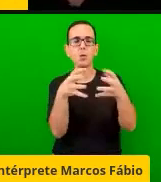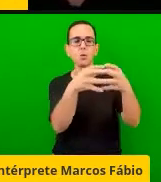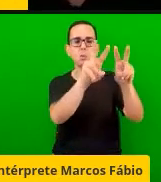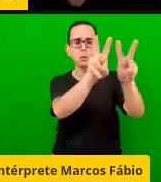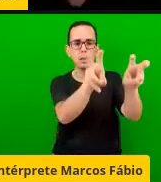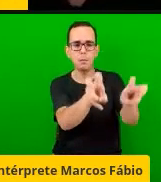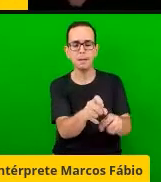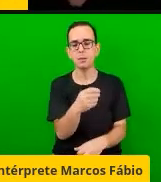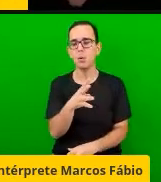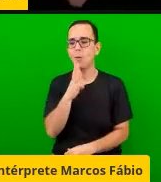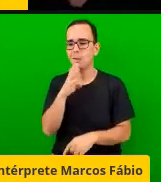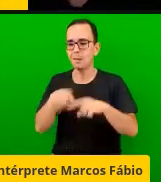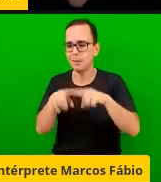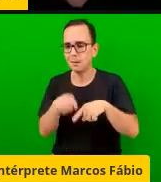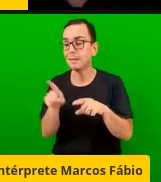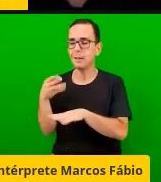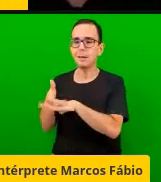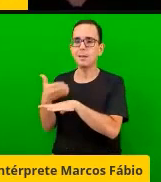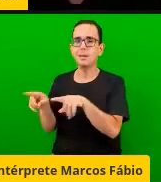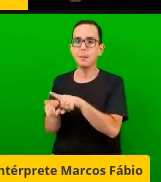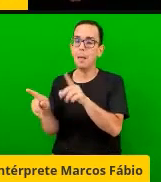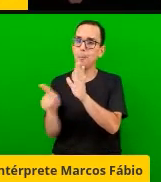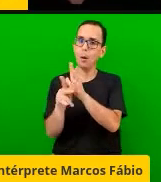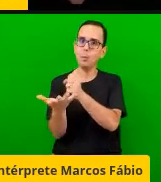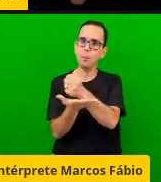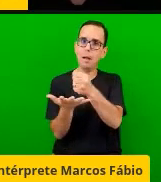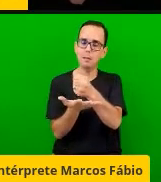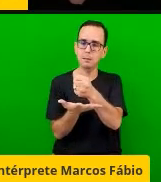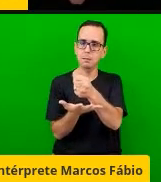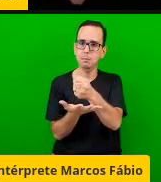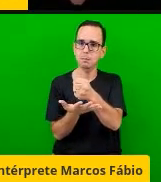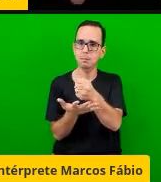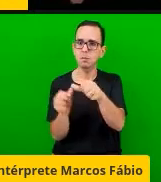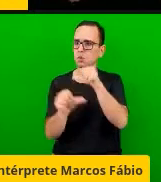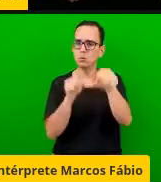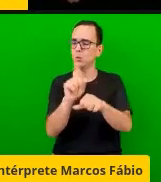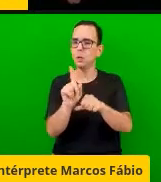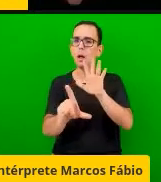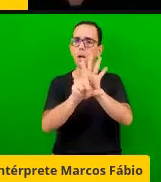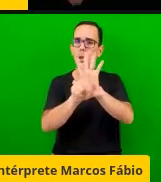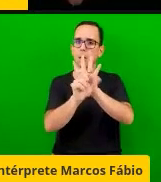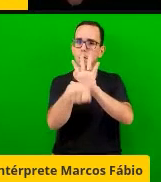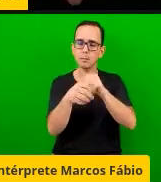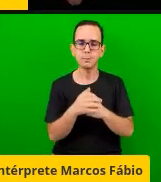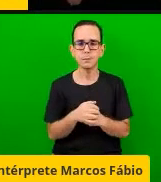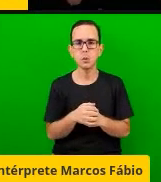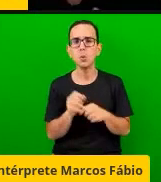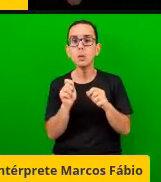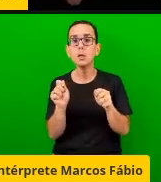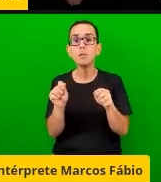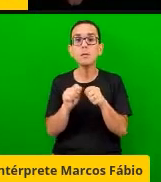objeto do conhecimento e ele tem a habilidade, isso é da base. Isso a gente não muda, é lei, né? E aí, o que nós construímos?